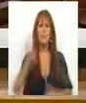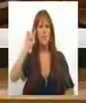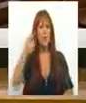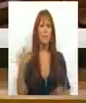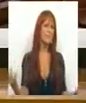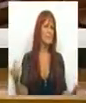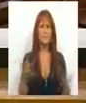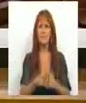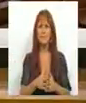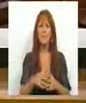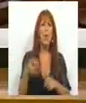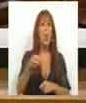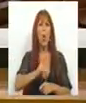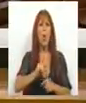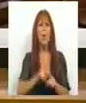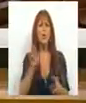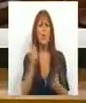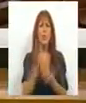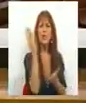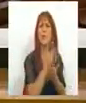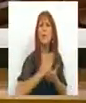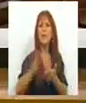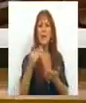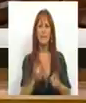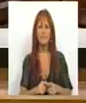Saber, portanto, qual foi o ponto de partida.